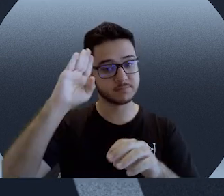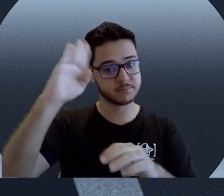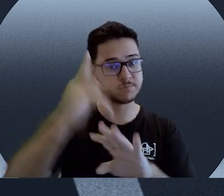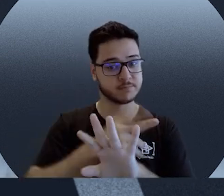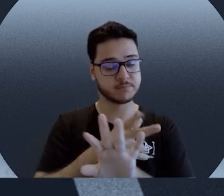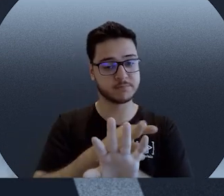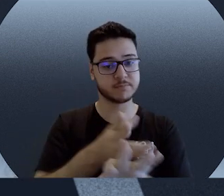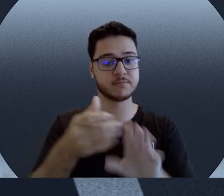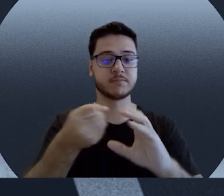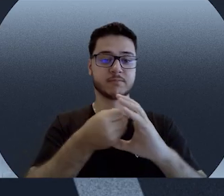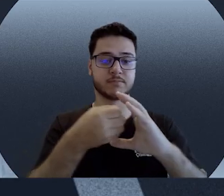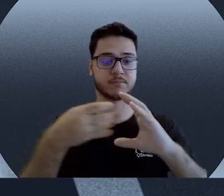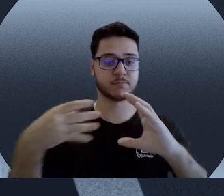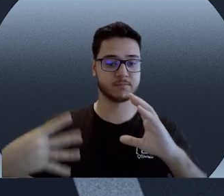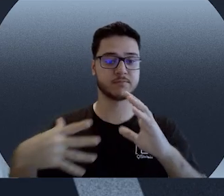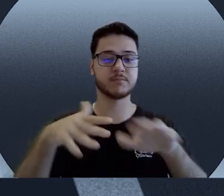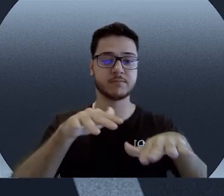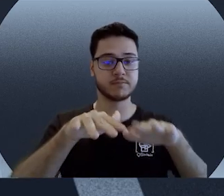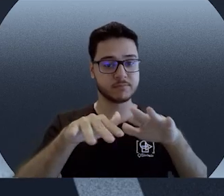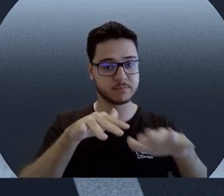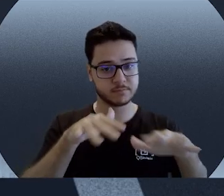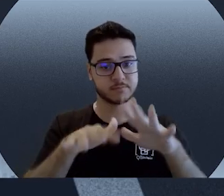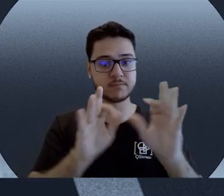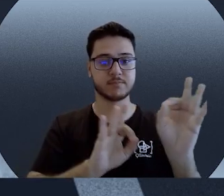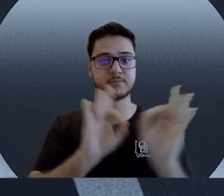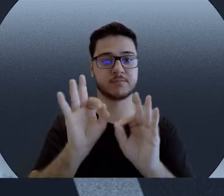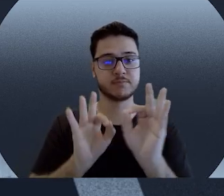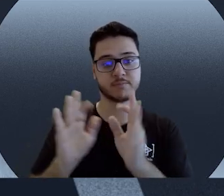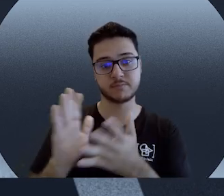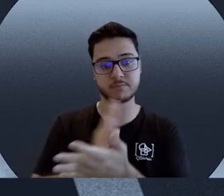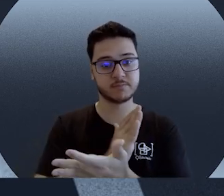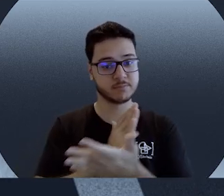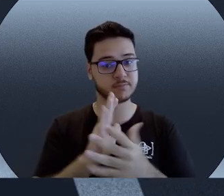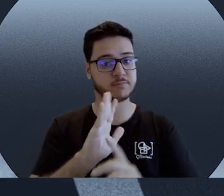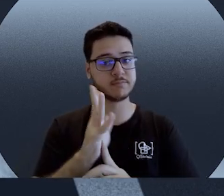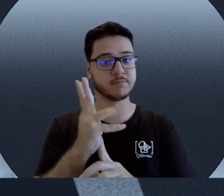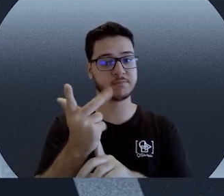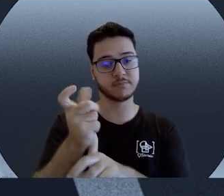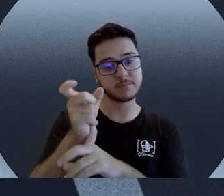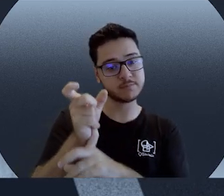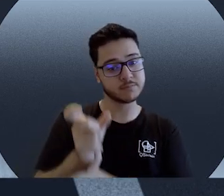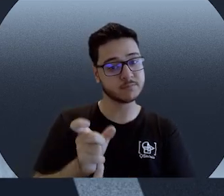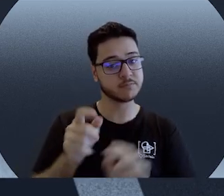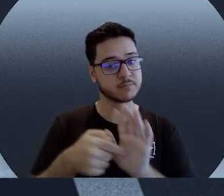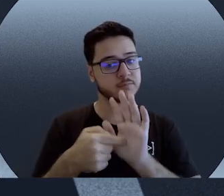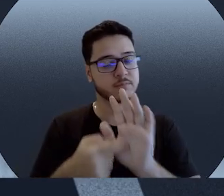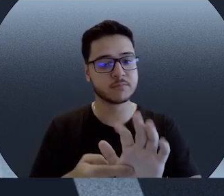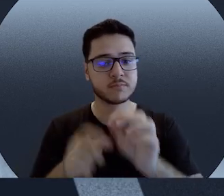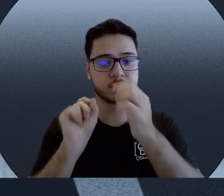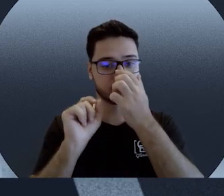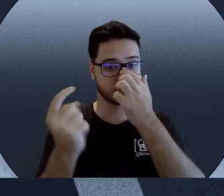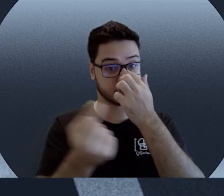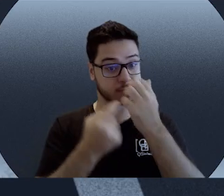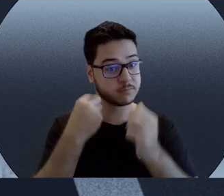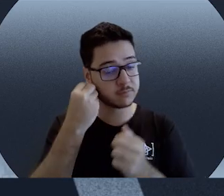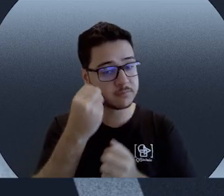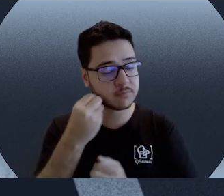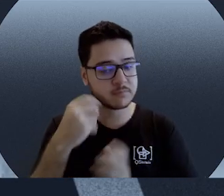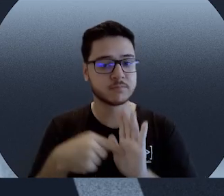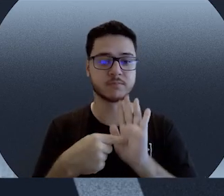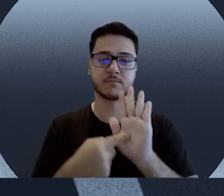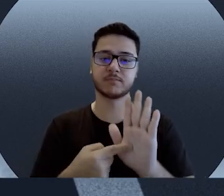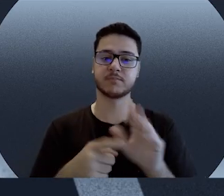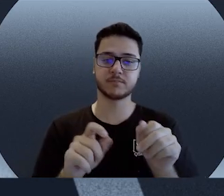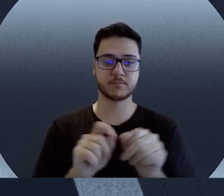movimento e dessas produções, e também alguns artistas para poder ilustrar, né, o que a gente está tentando abordar